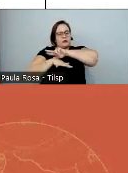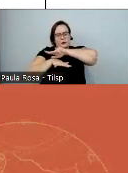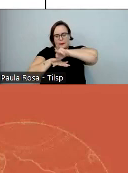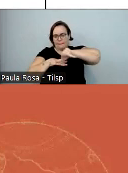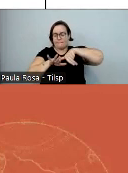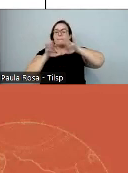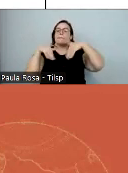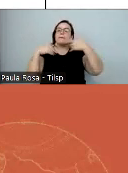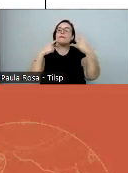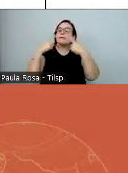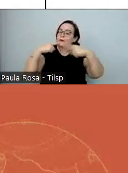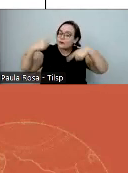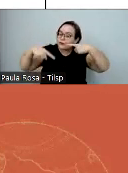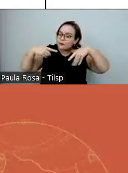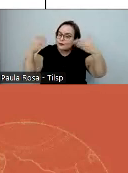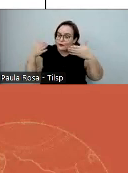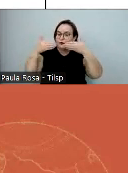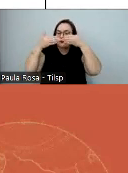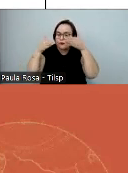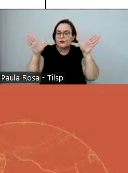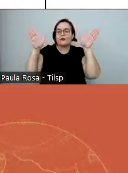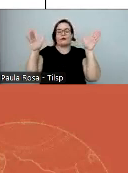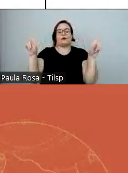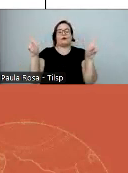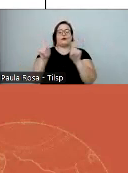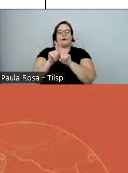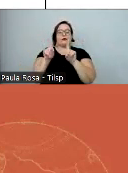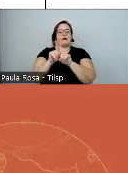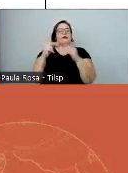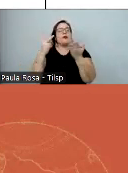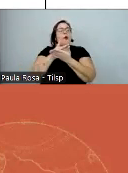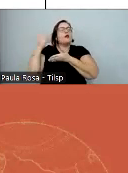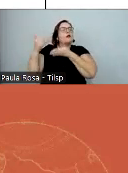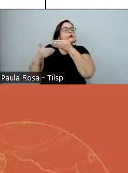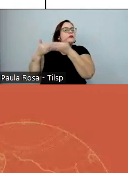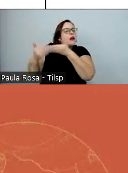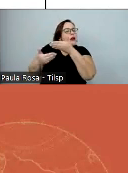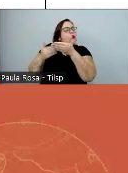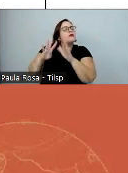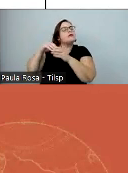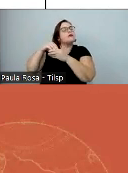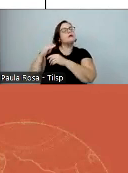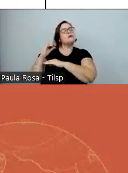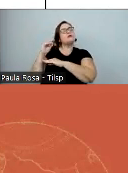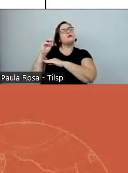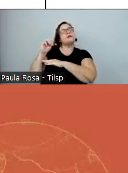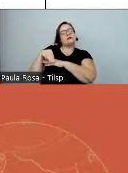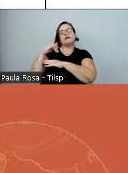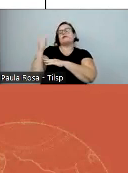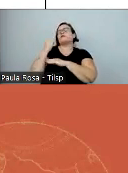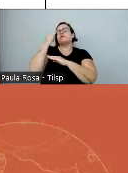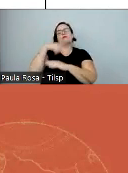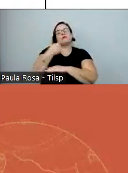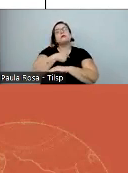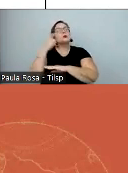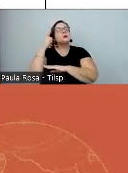é um debate aberto é um debate ainda né acontecendo no seio do Igor e de extrema importância para a gente pensar em termos de